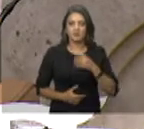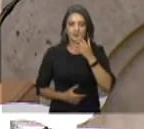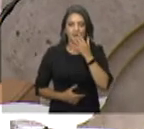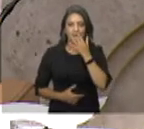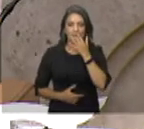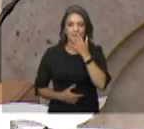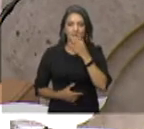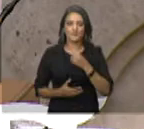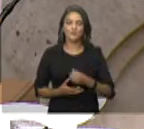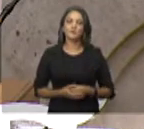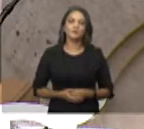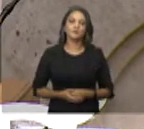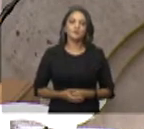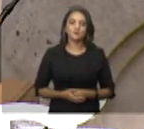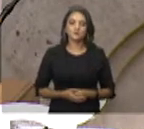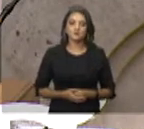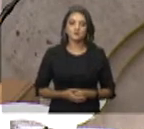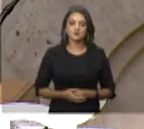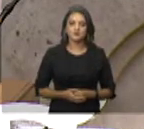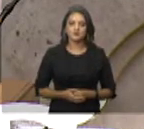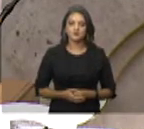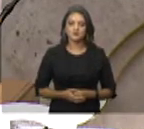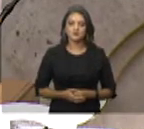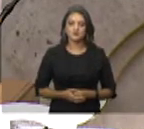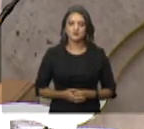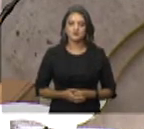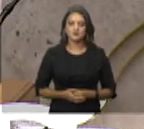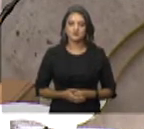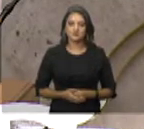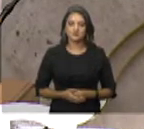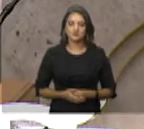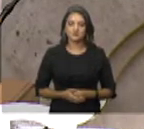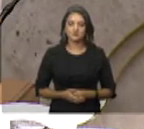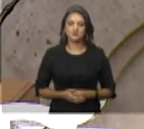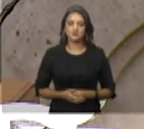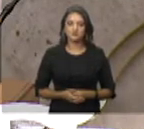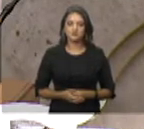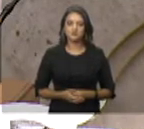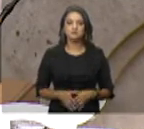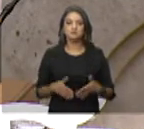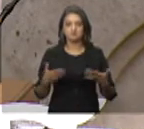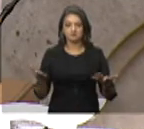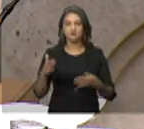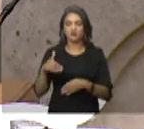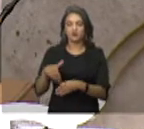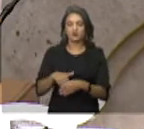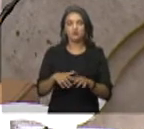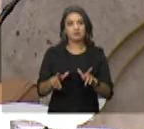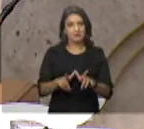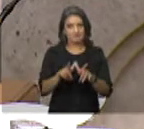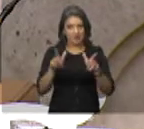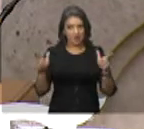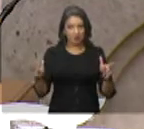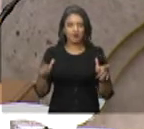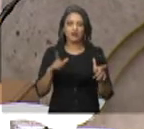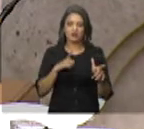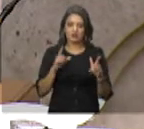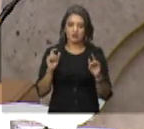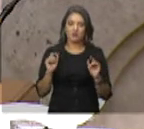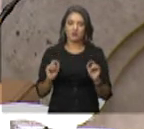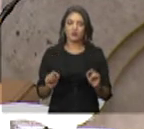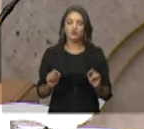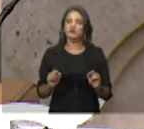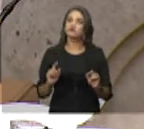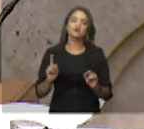então senhores ministros a uma maioria no sentido de